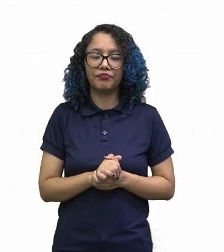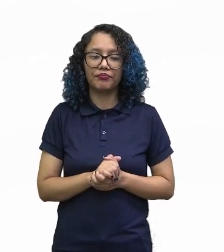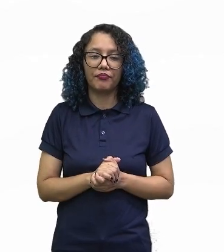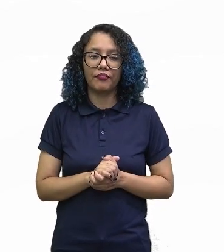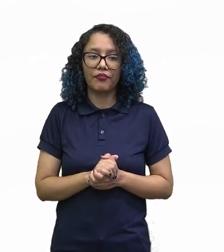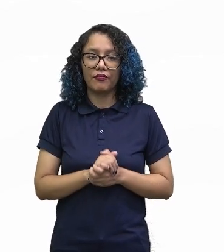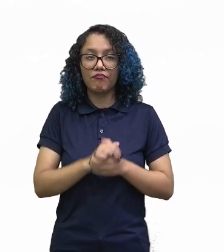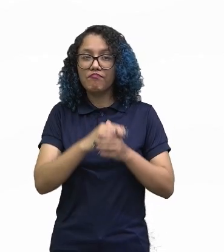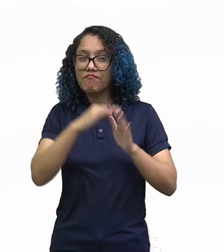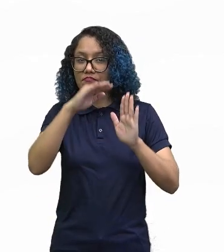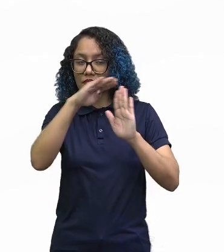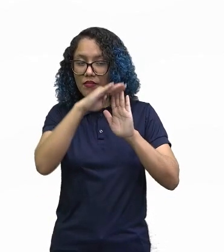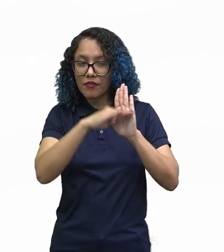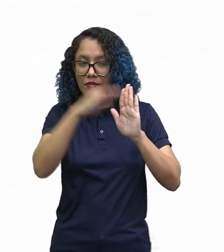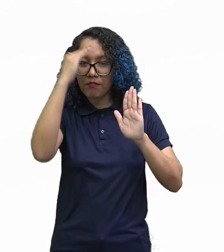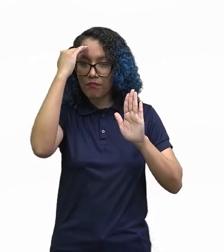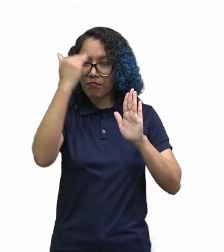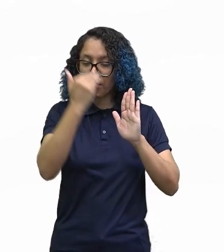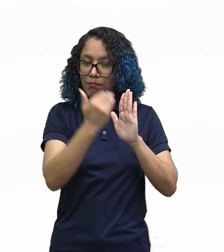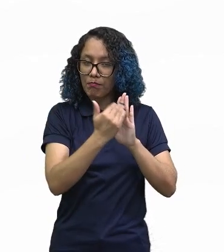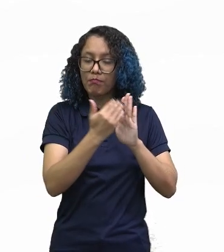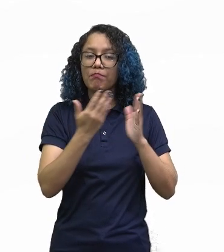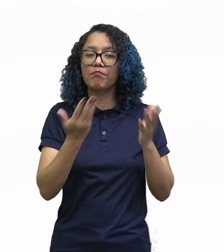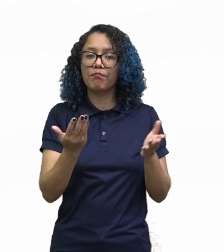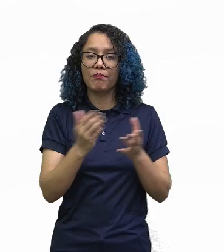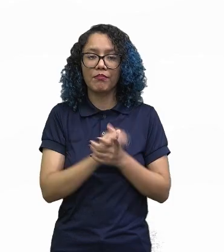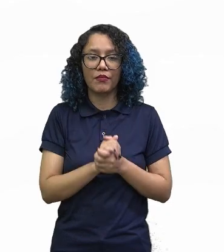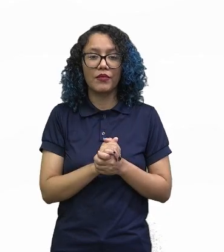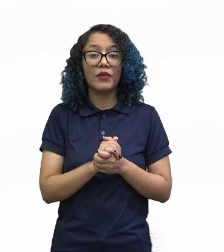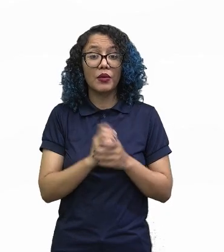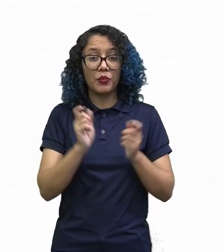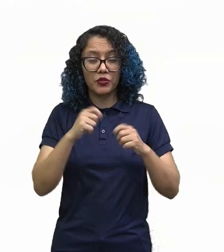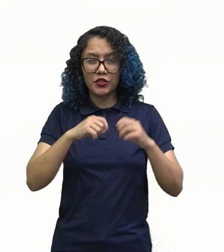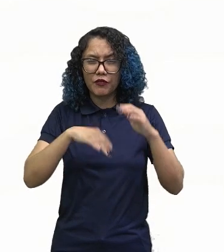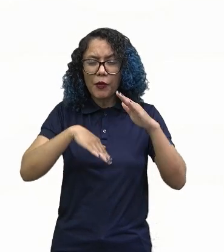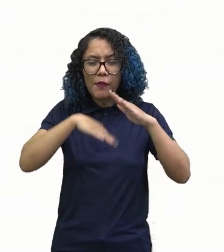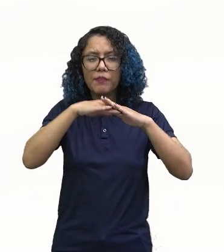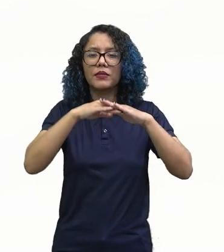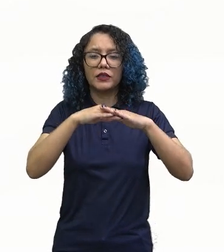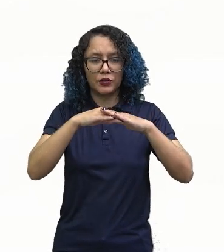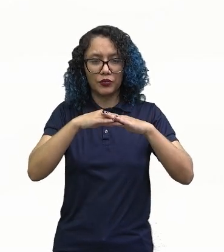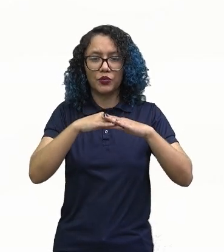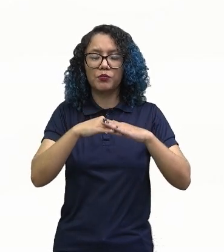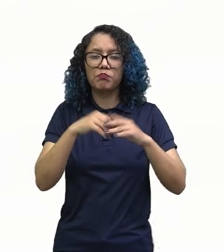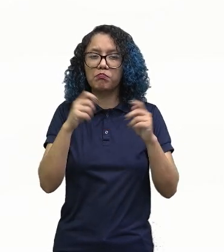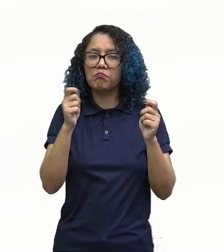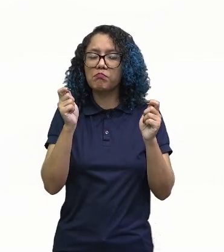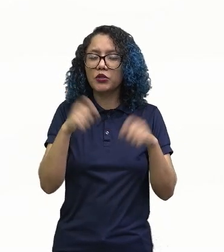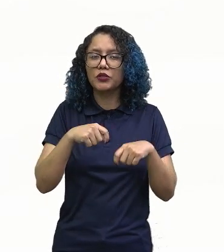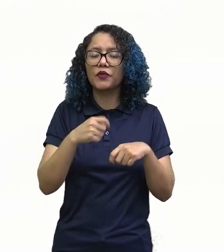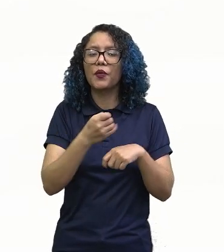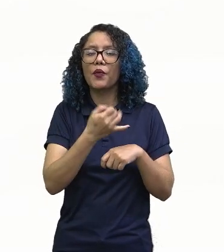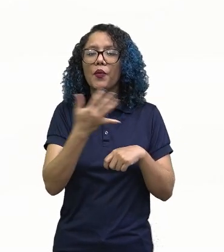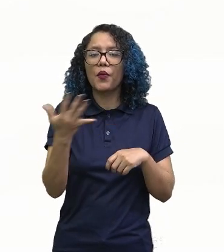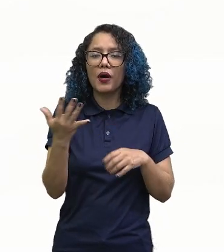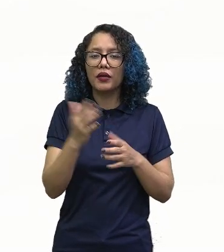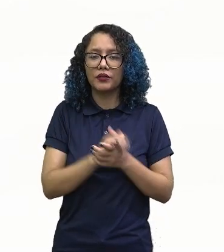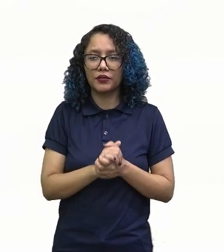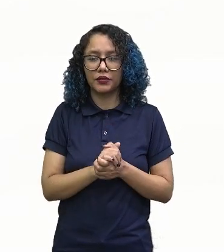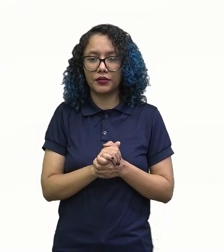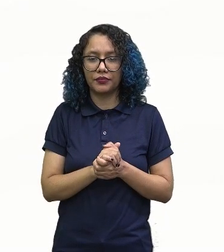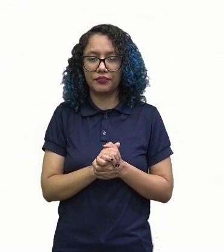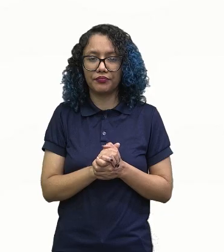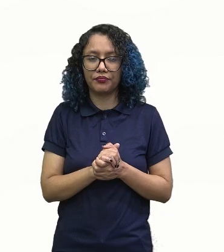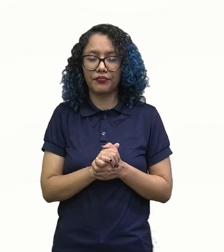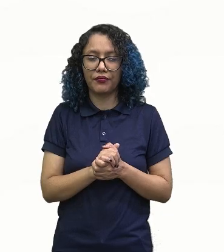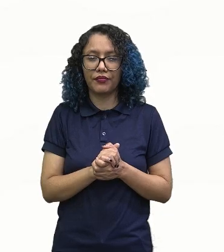obedecendo o ciclo de Carnot consegue teoricamente obter o máximo rendimento possível. Qual o rendimento máximo teórico de uma máquina de